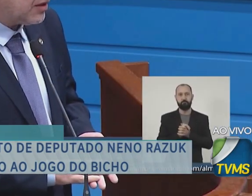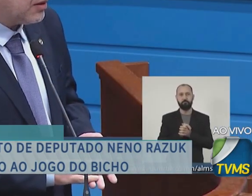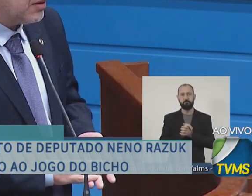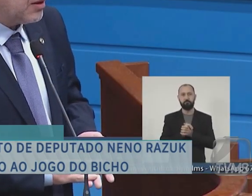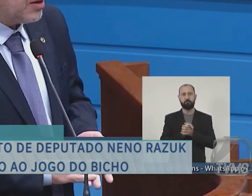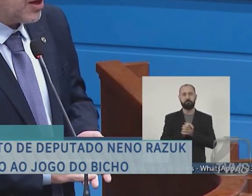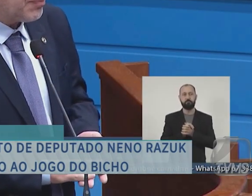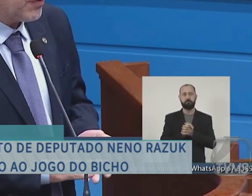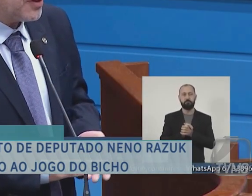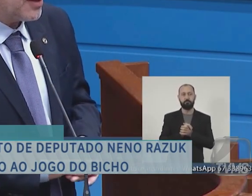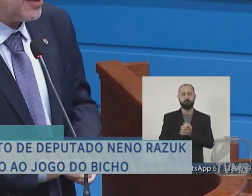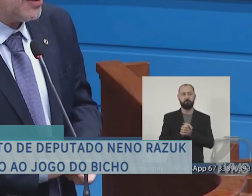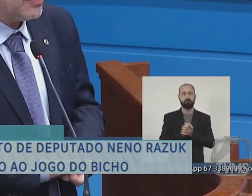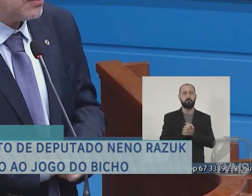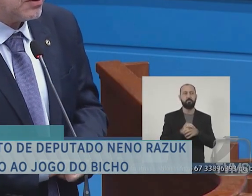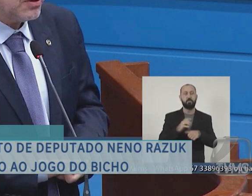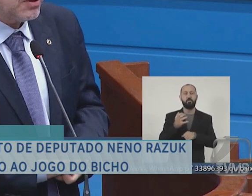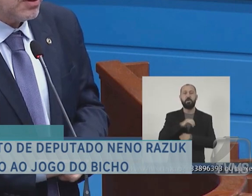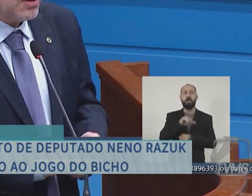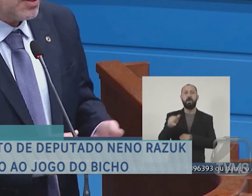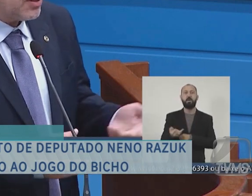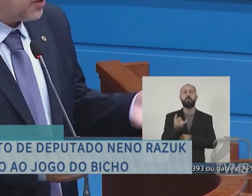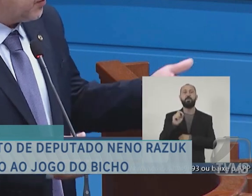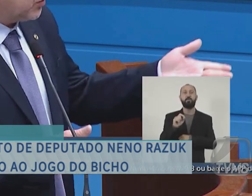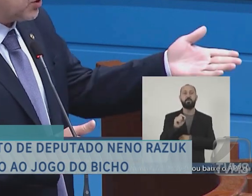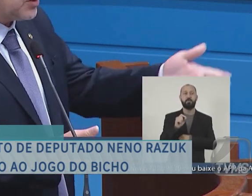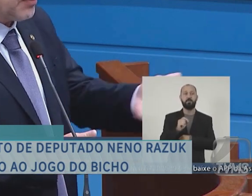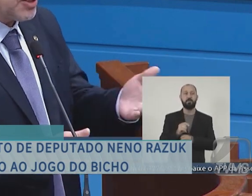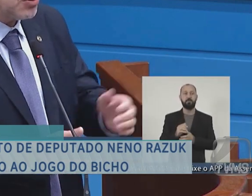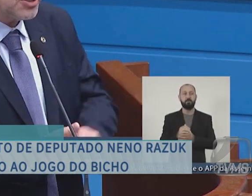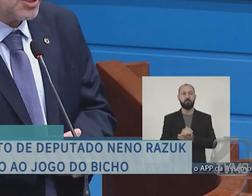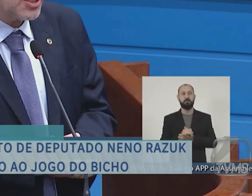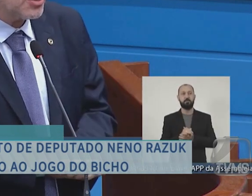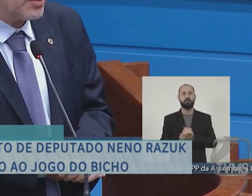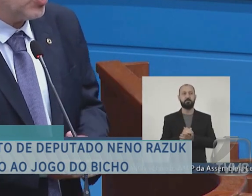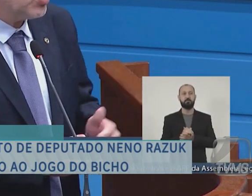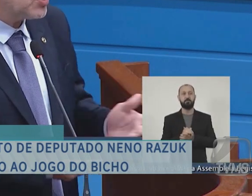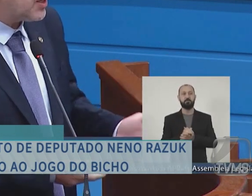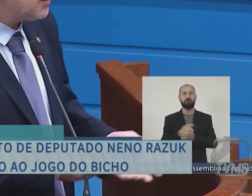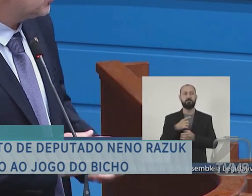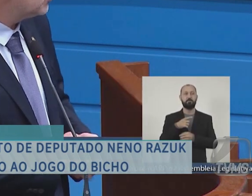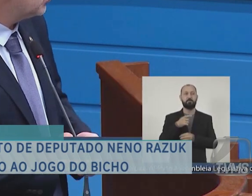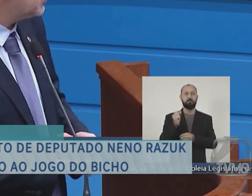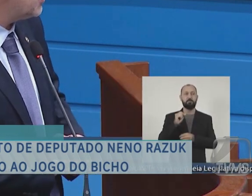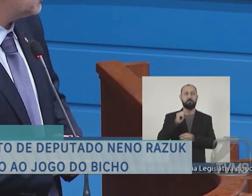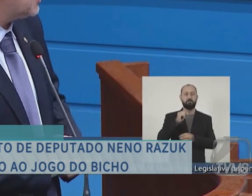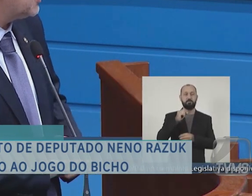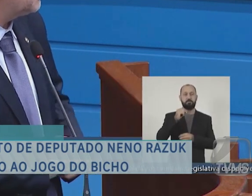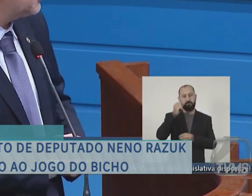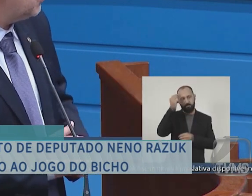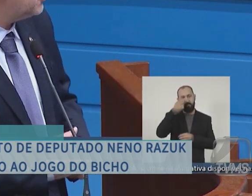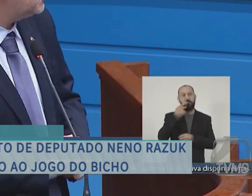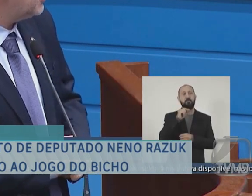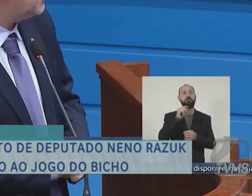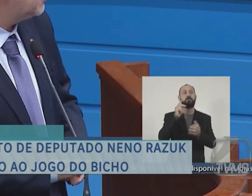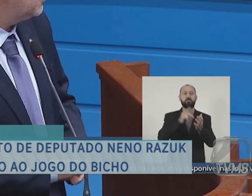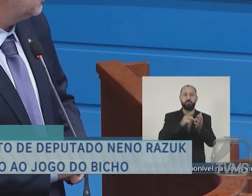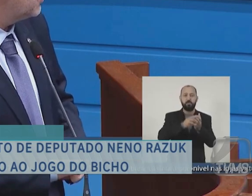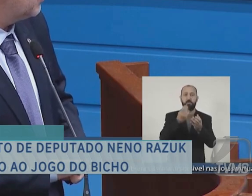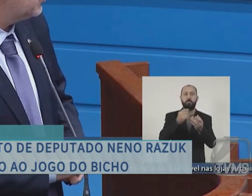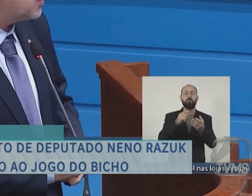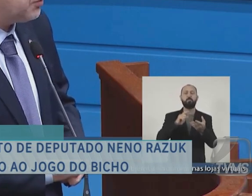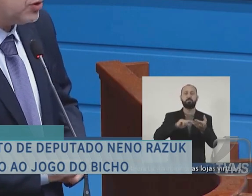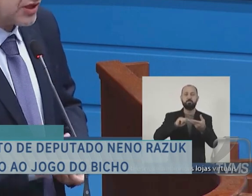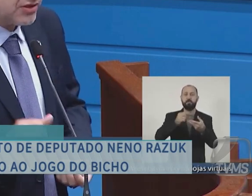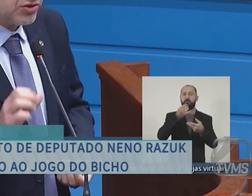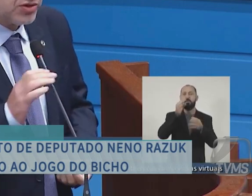Bicho aqui em Mato Grosso do Sul. Bom, mesmo depois da polícia e do Ministério Público irem atrás do grupo, os planos, né,